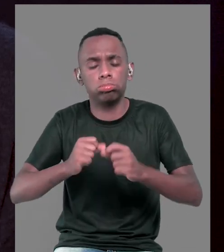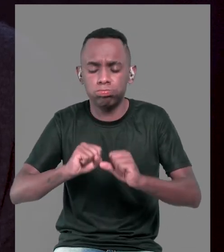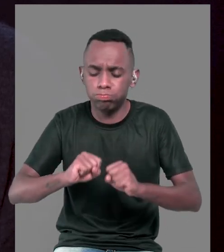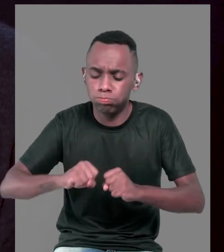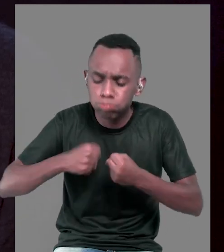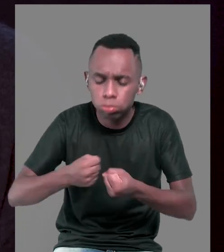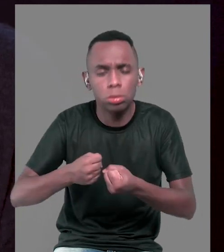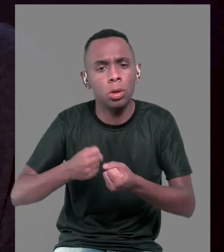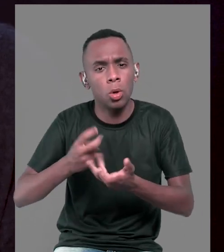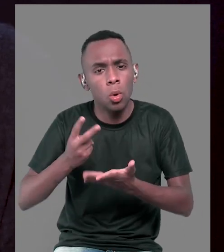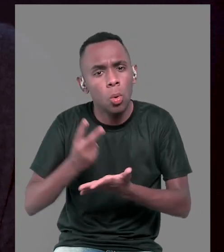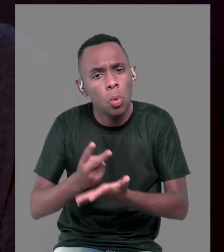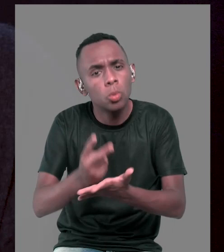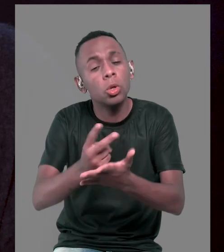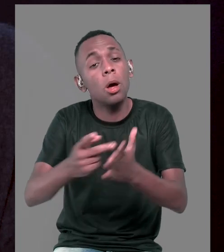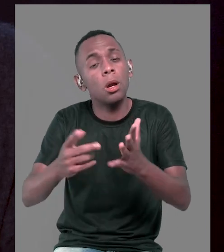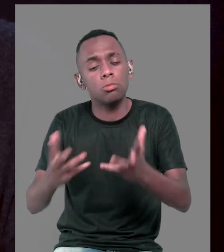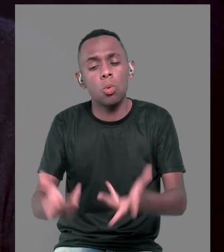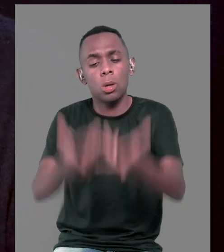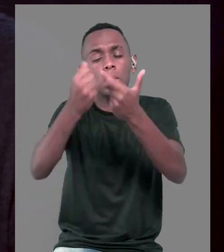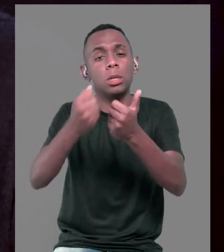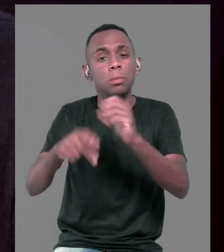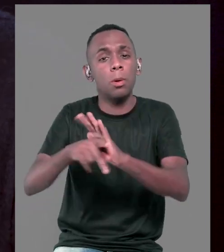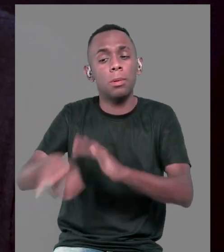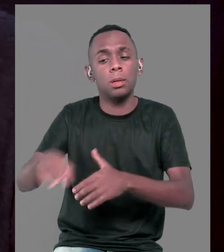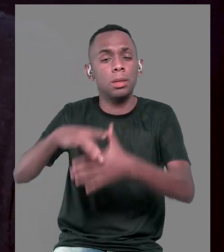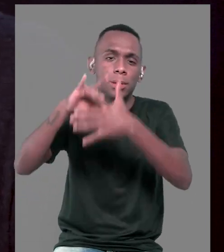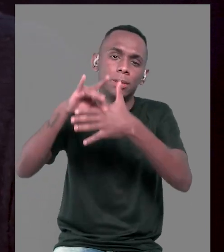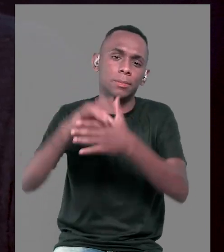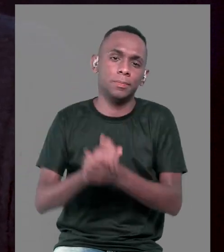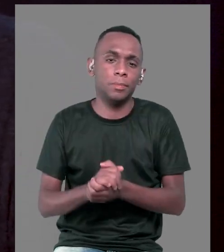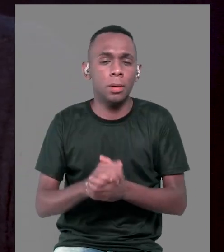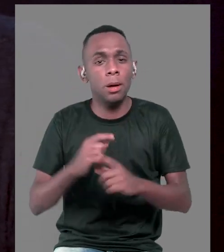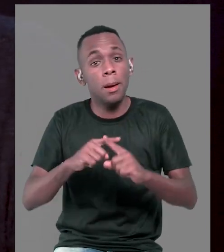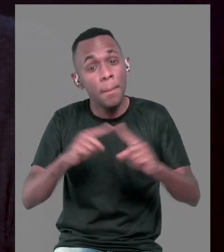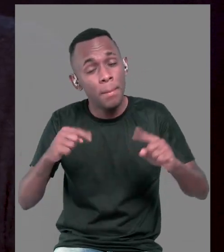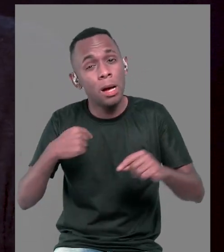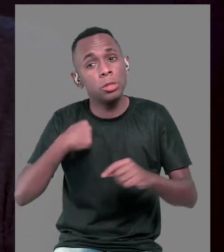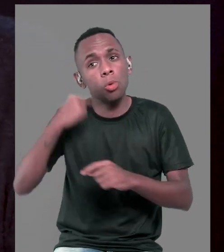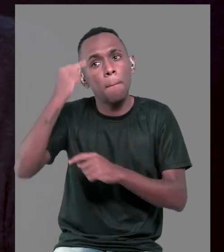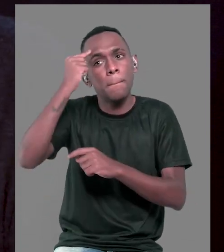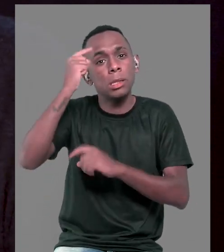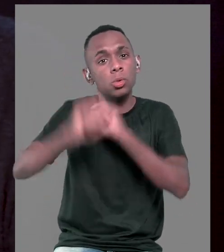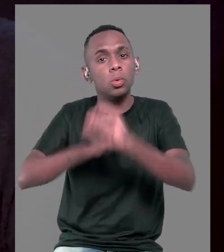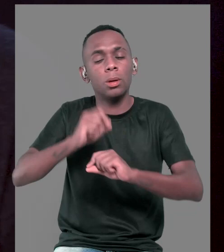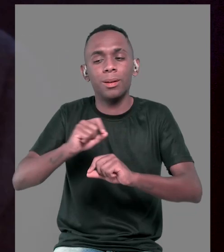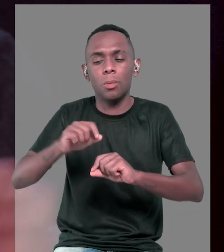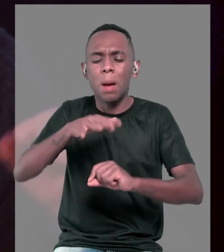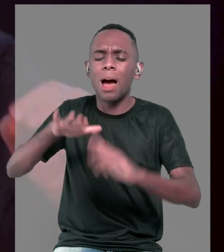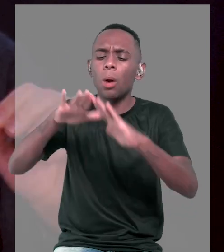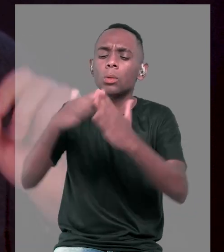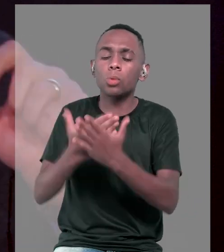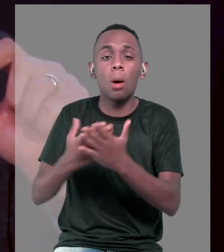tanta qualidade que o Adalto lidera. Mas eu penso muito nos termos de uma escola de filosofia.